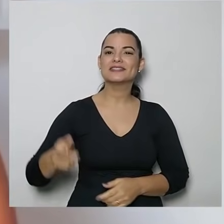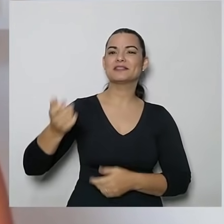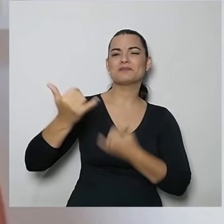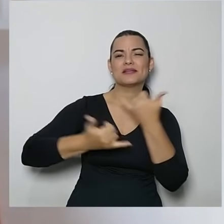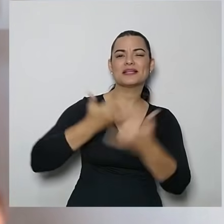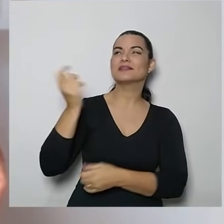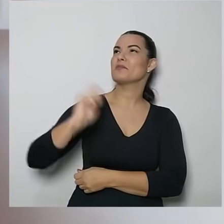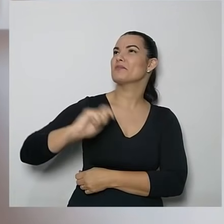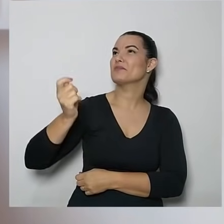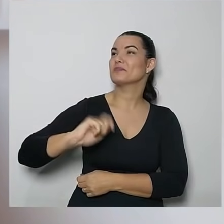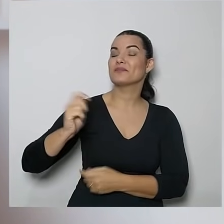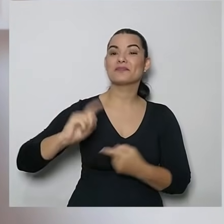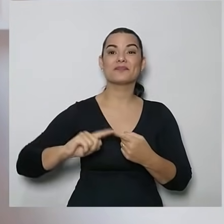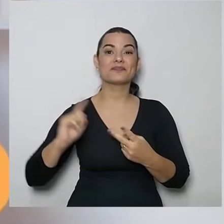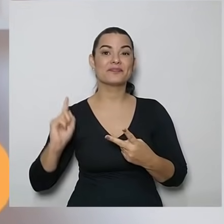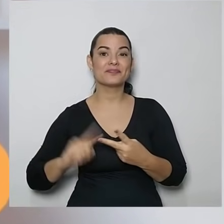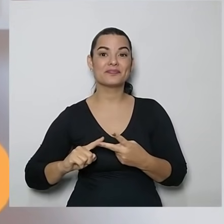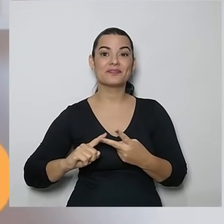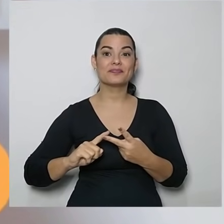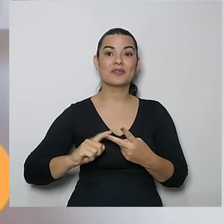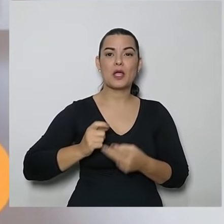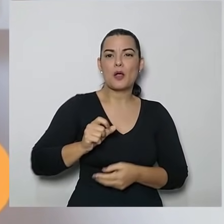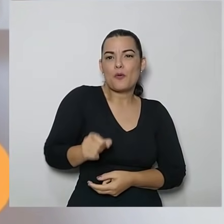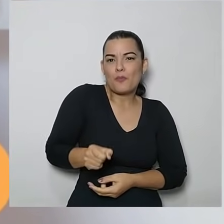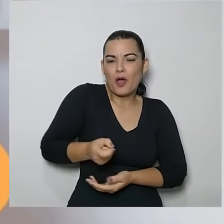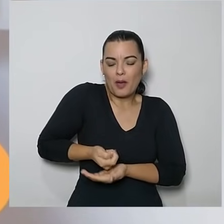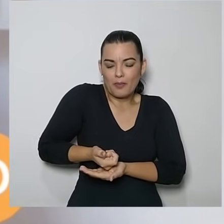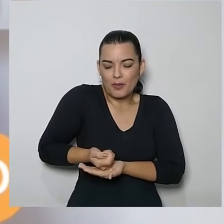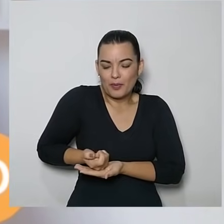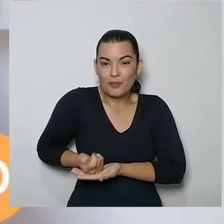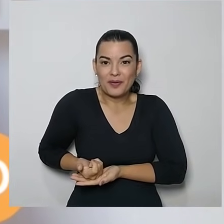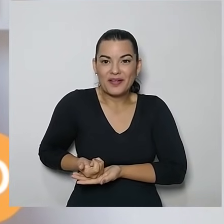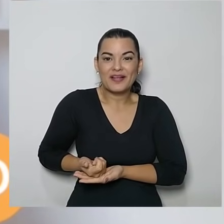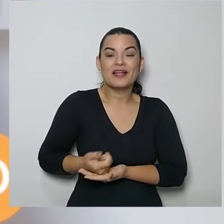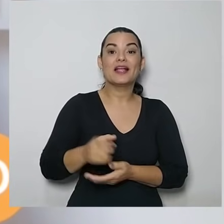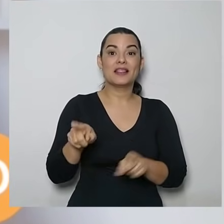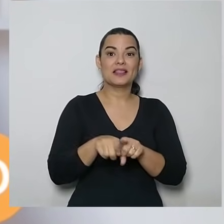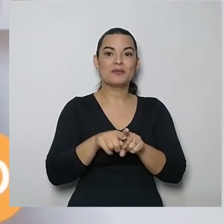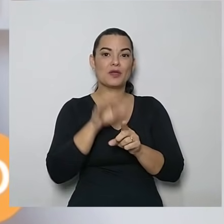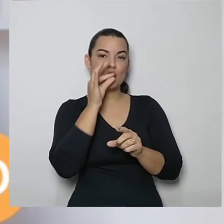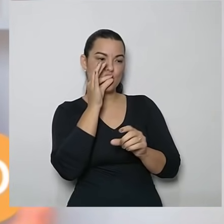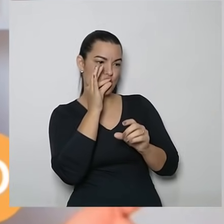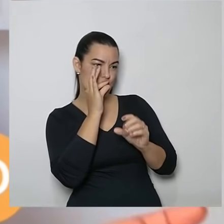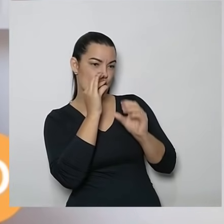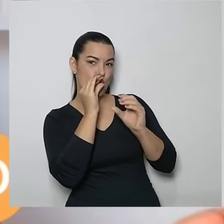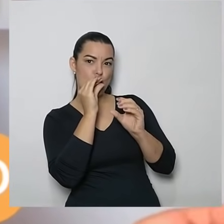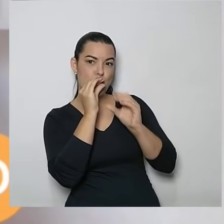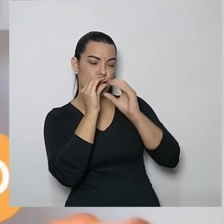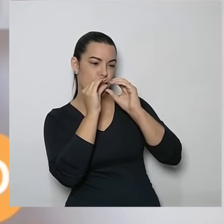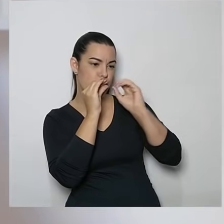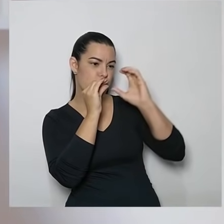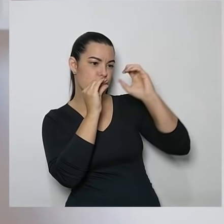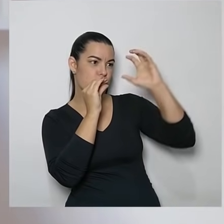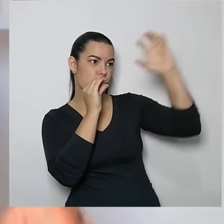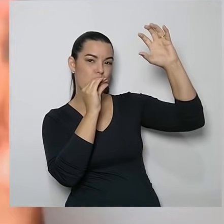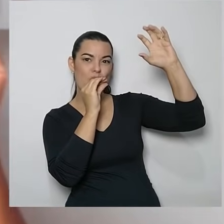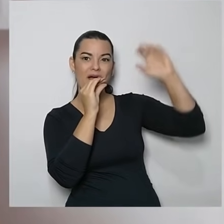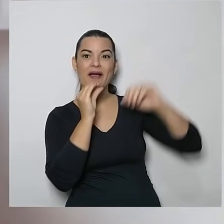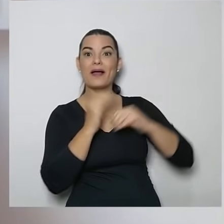empinando pipa, jogando bolinha de gude, fazendo bolinha de sabão, brincando de